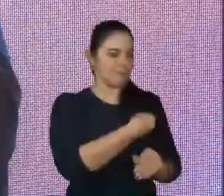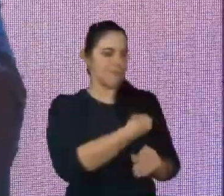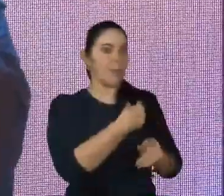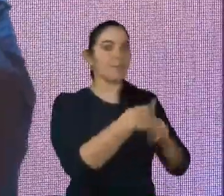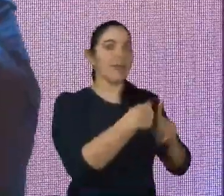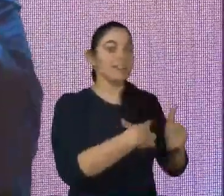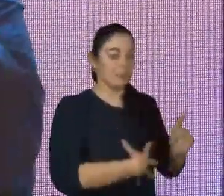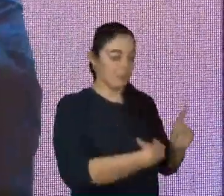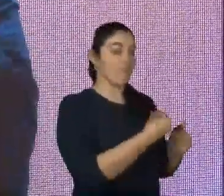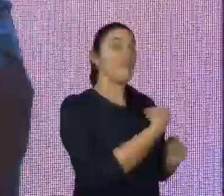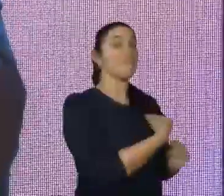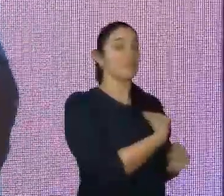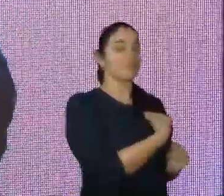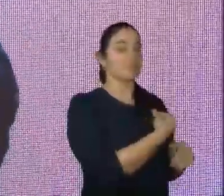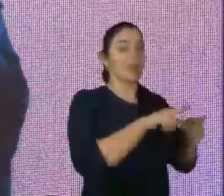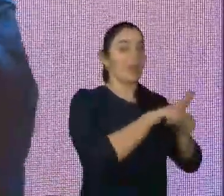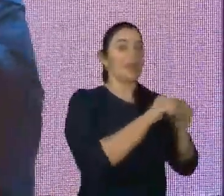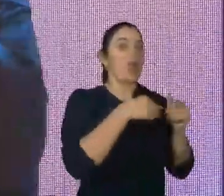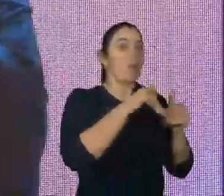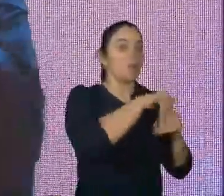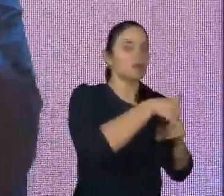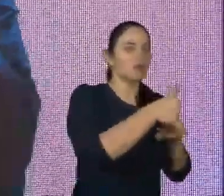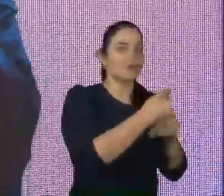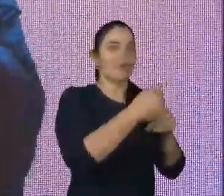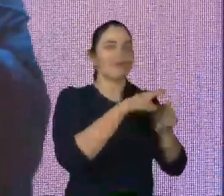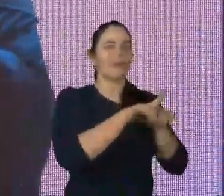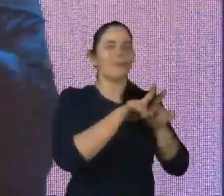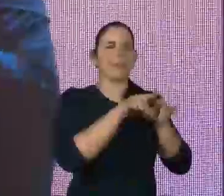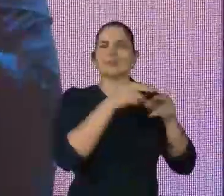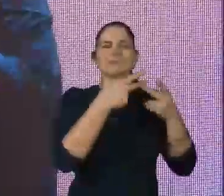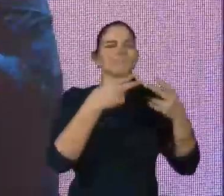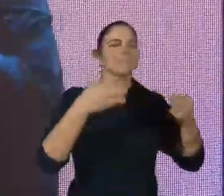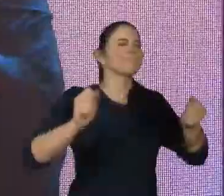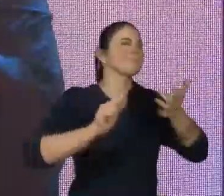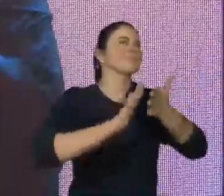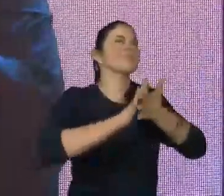que a gente precisa falar. Sobre as oportunidades e sobre as possibilidades.